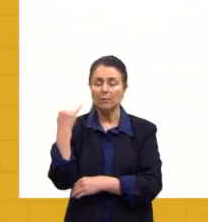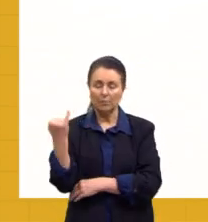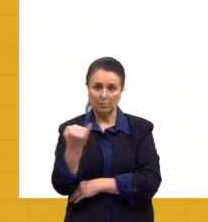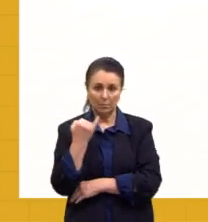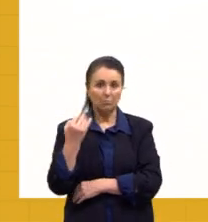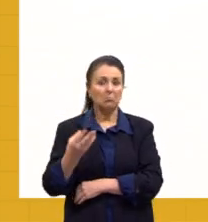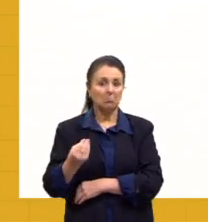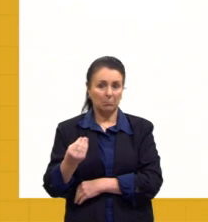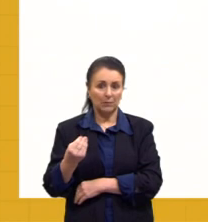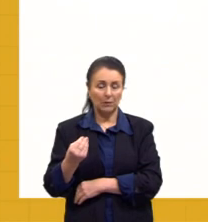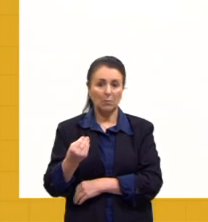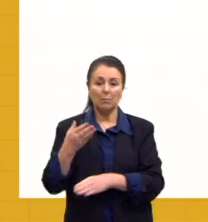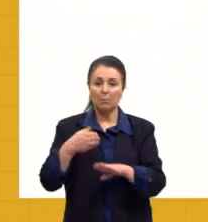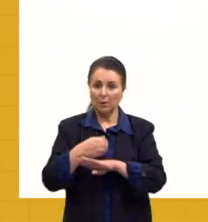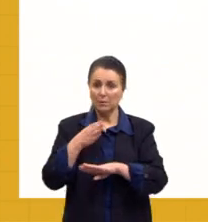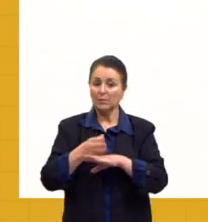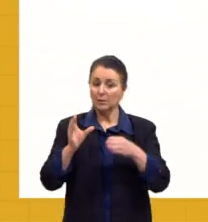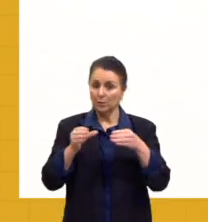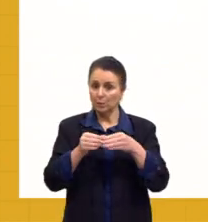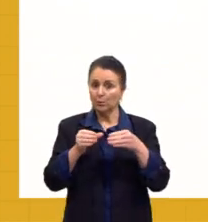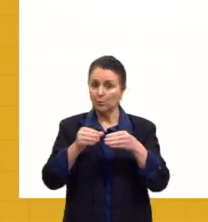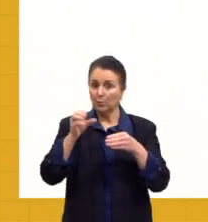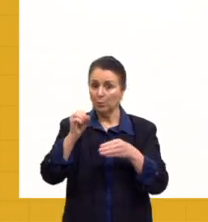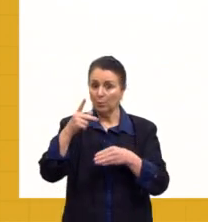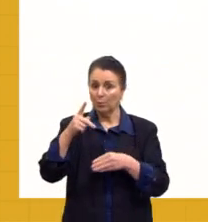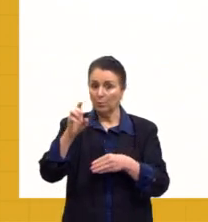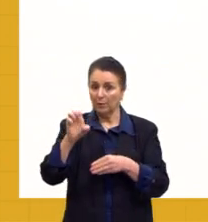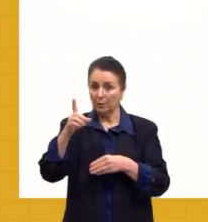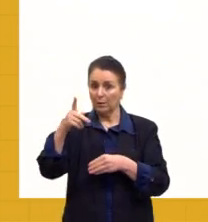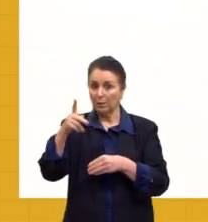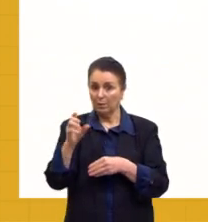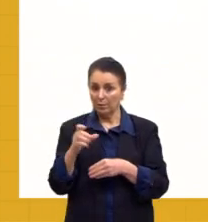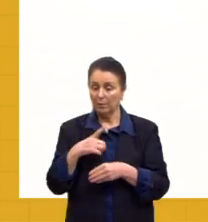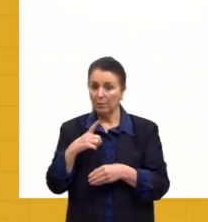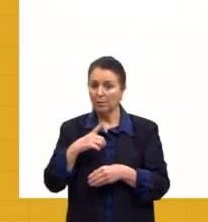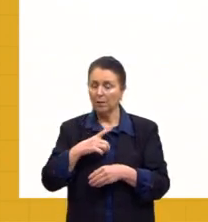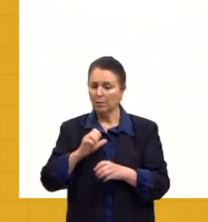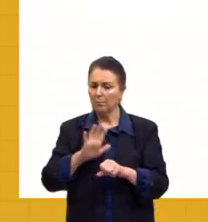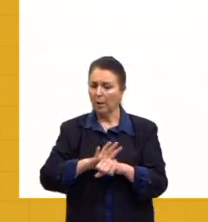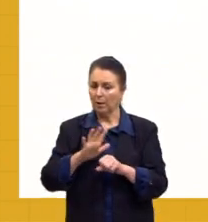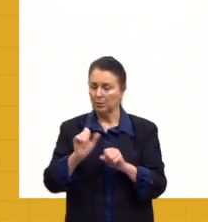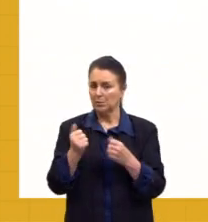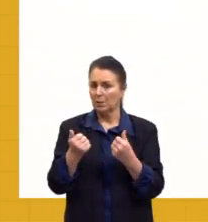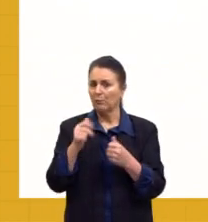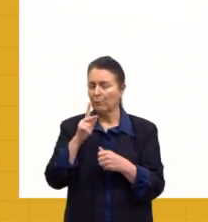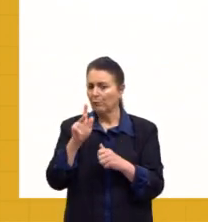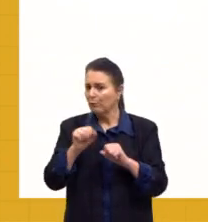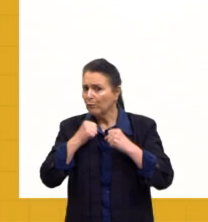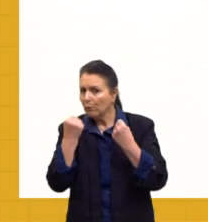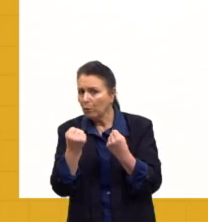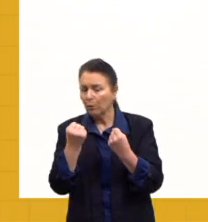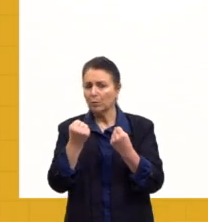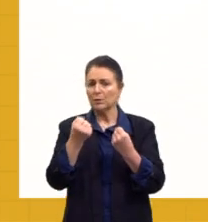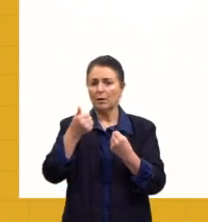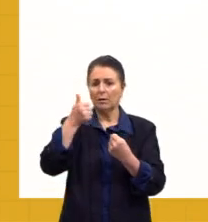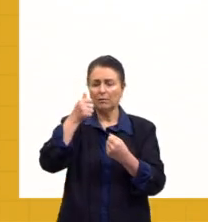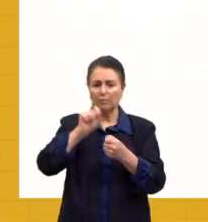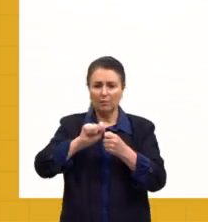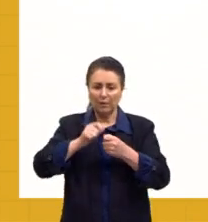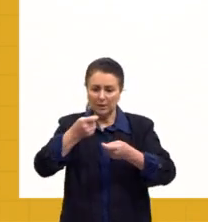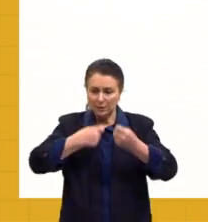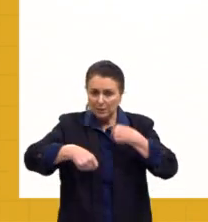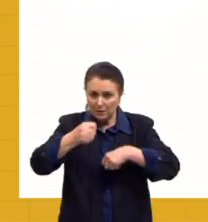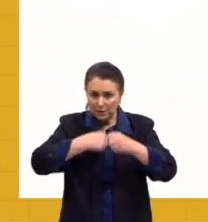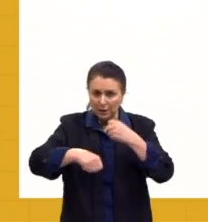né tu tá né só Pepe justamente porque tu vai ter força tu vai conseguir negociar né o teu o teu petróleo